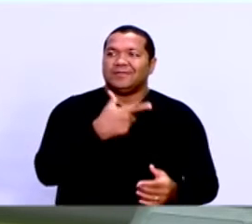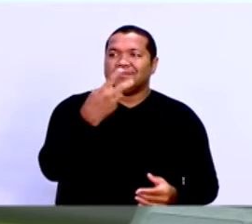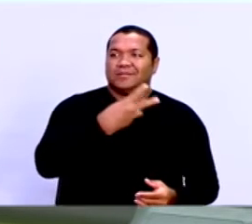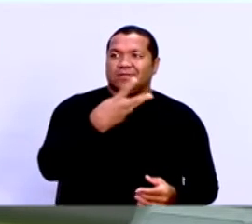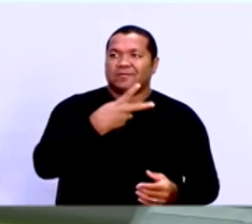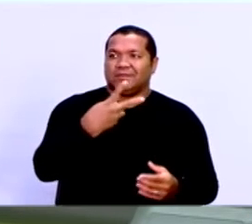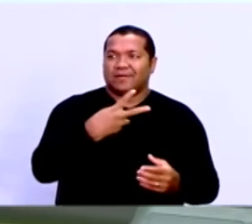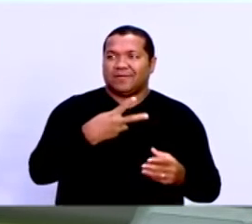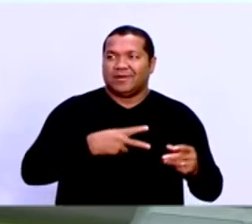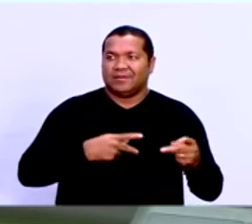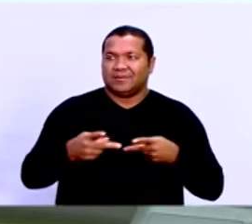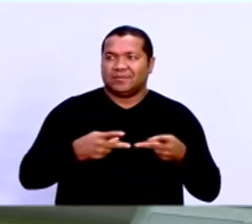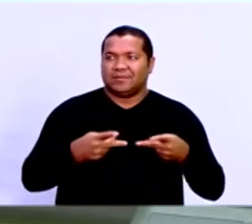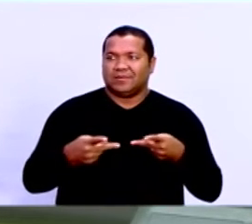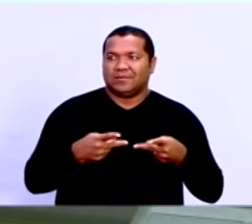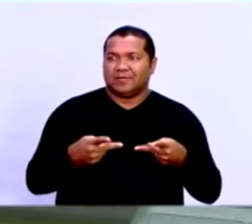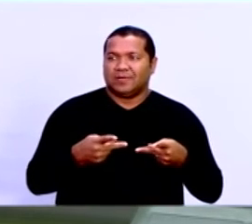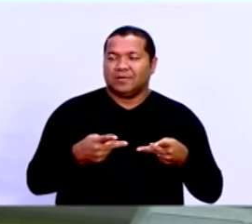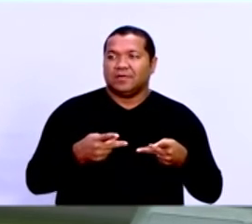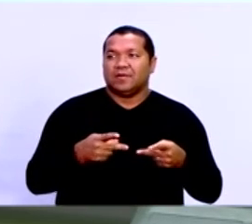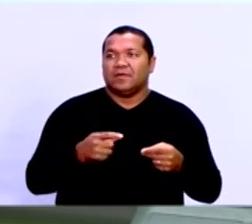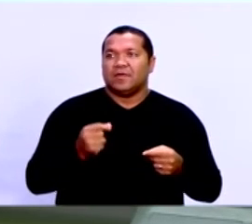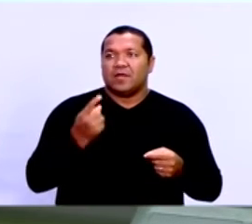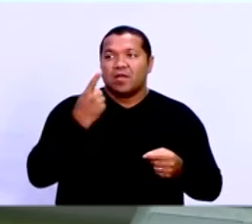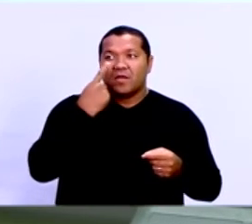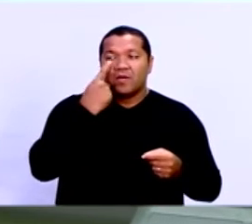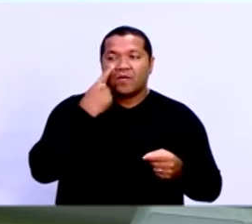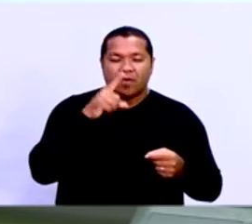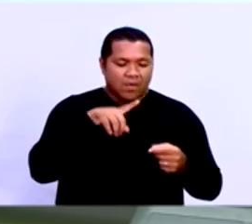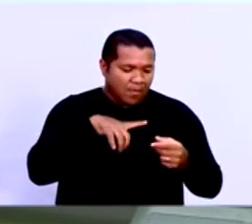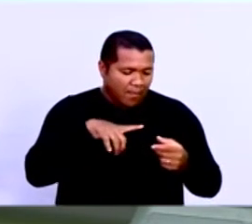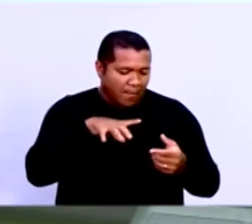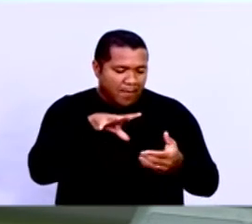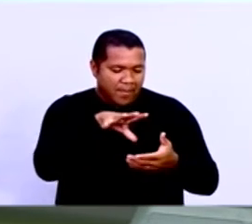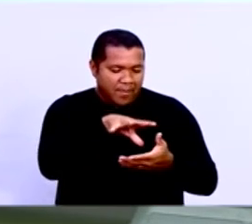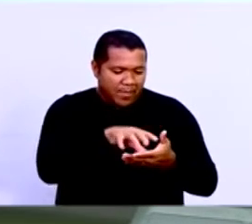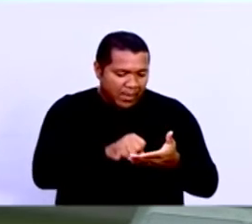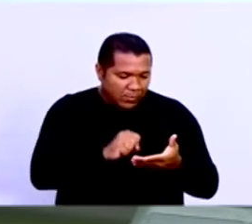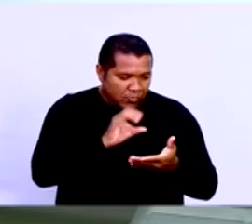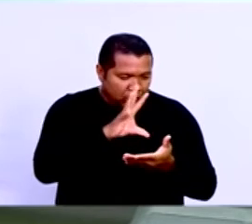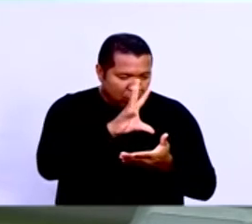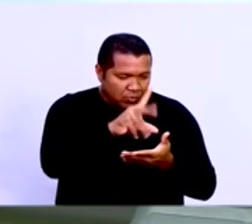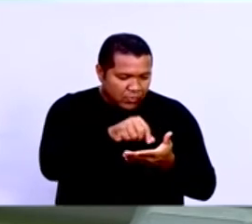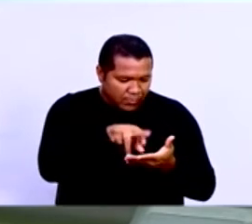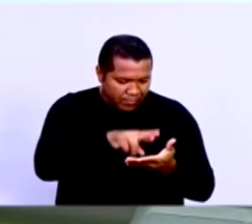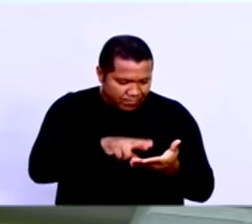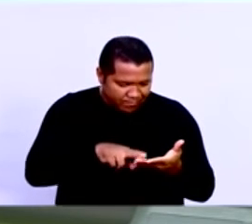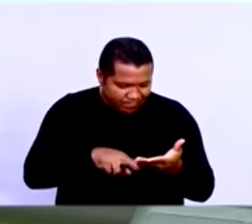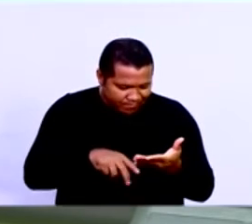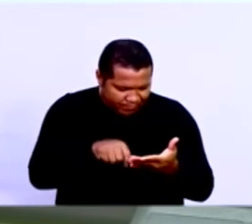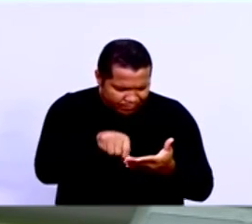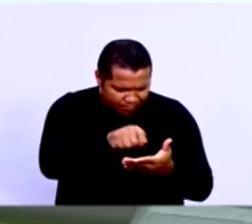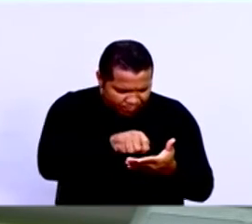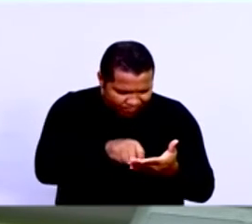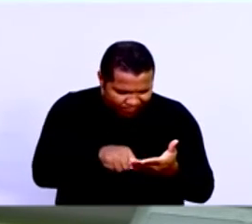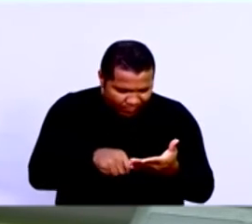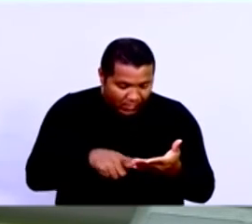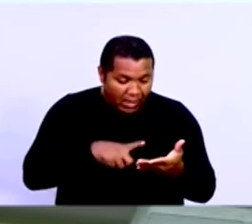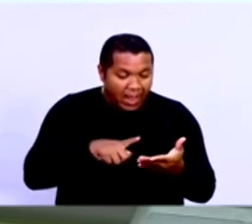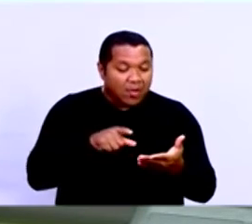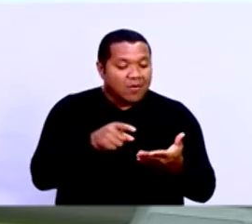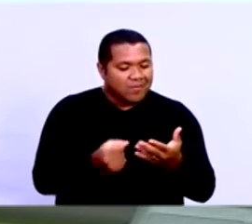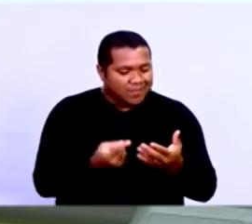projecto eu vou pegar o são os requisitos que foram colhidos e vou aplicar em